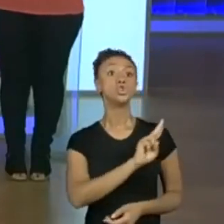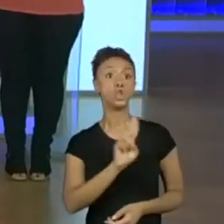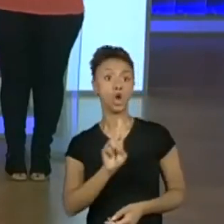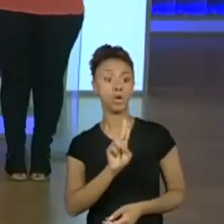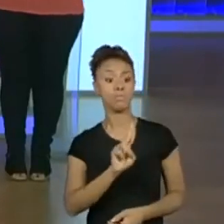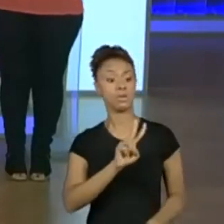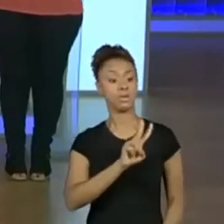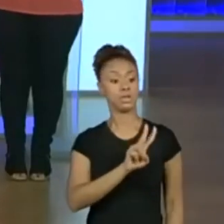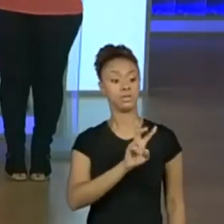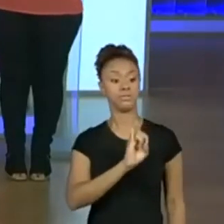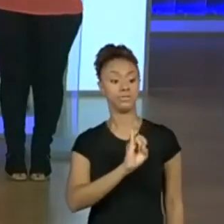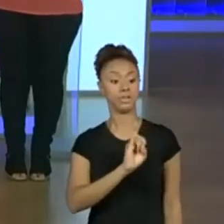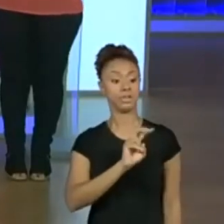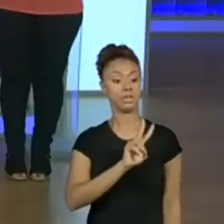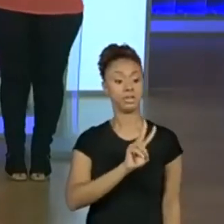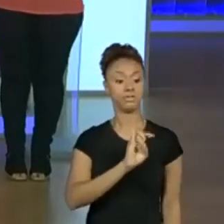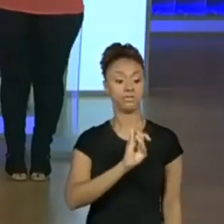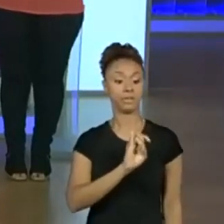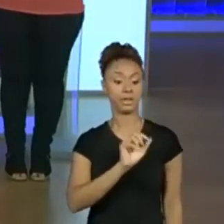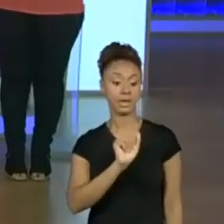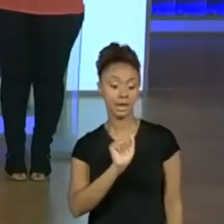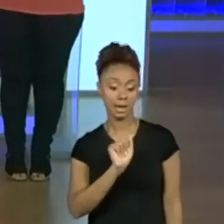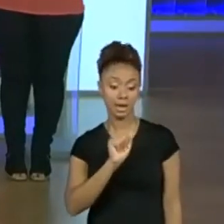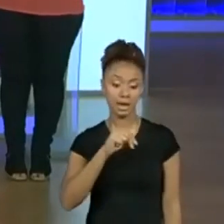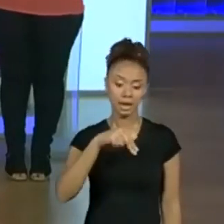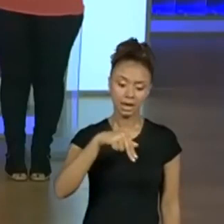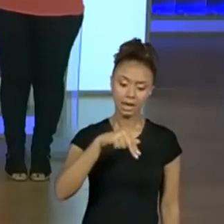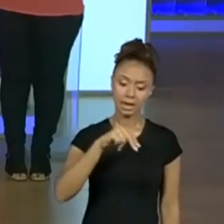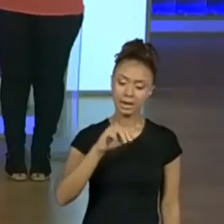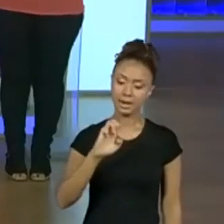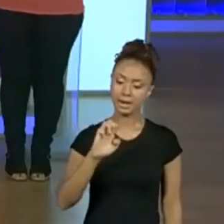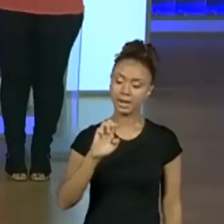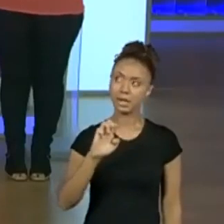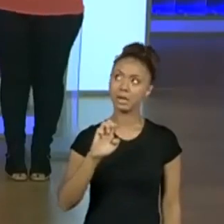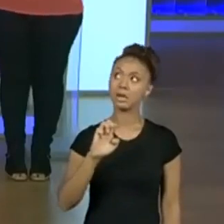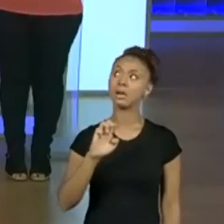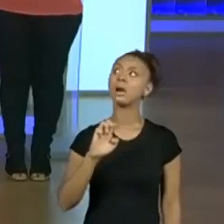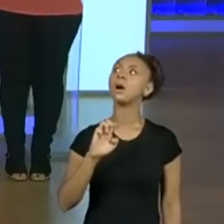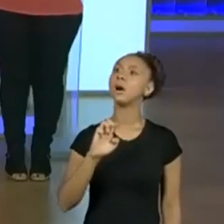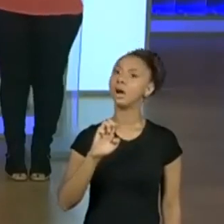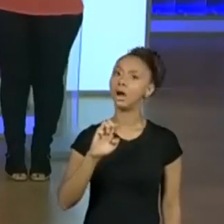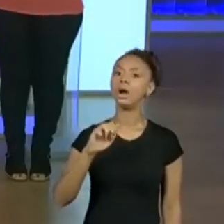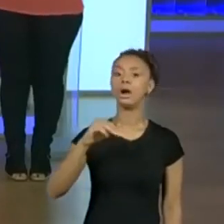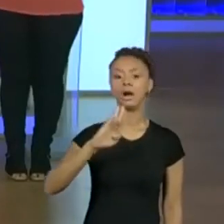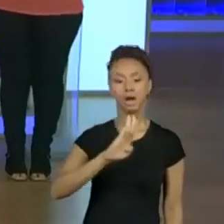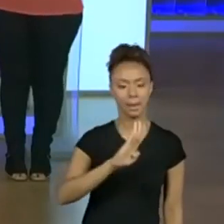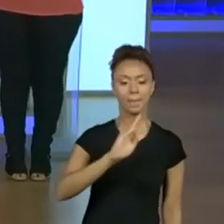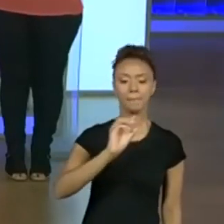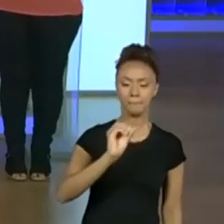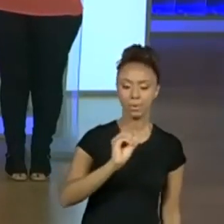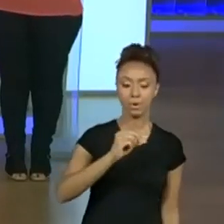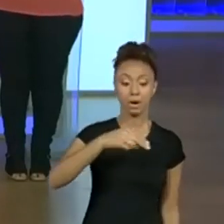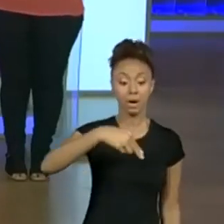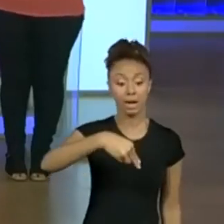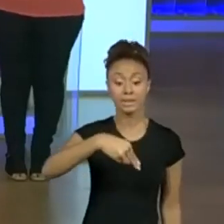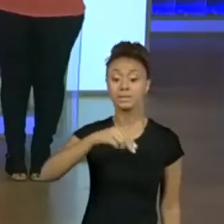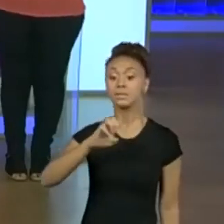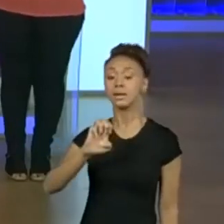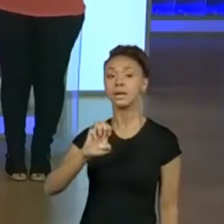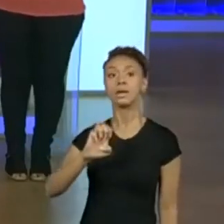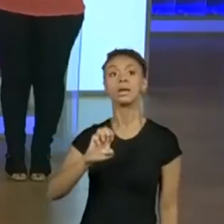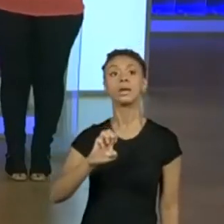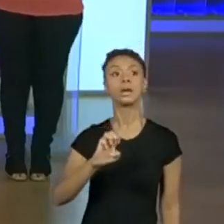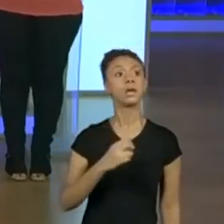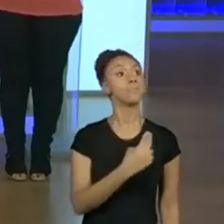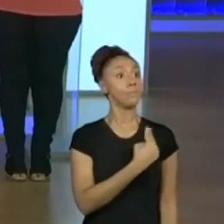Viviane, boneca, boné. Né, é. Boné, acho né, que... vamos lá, né, ler. Né. Vamos tem ver. E no seu nome? Tem, no meu